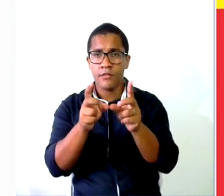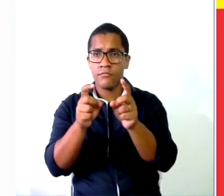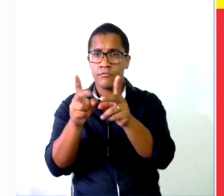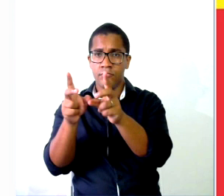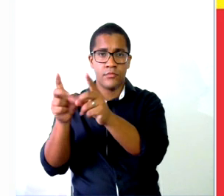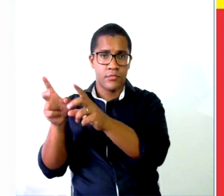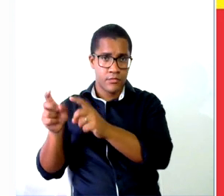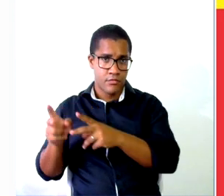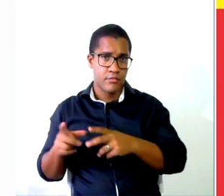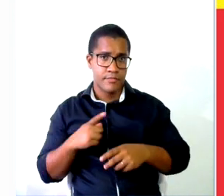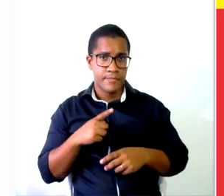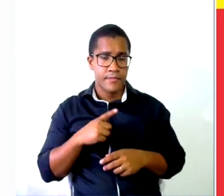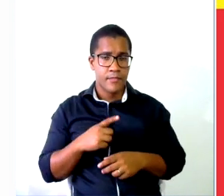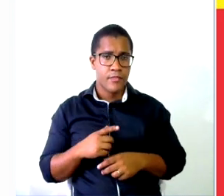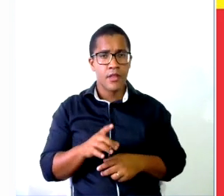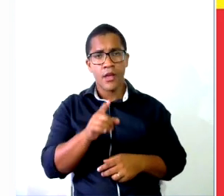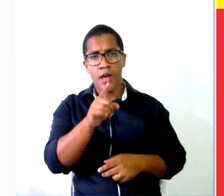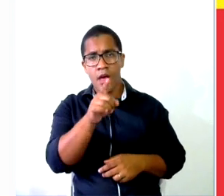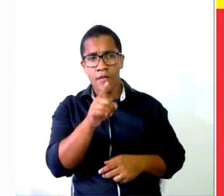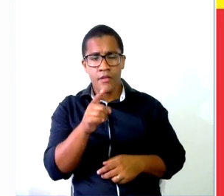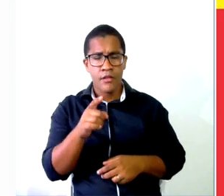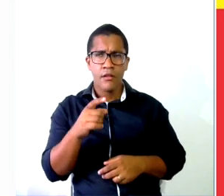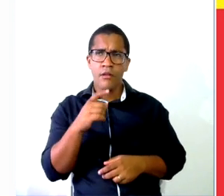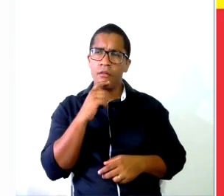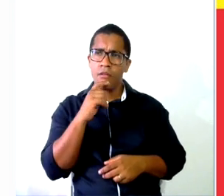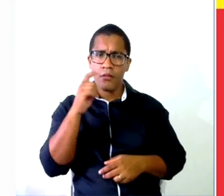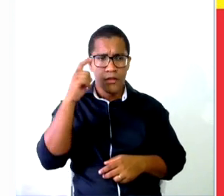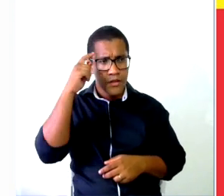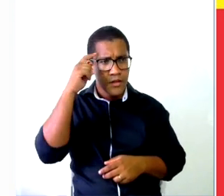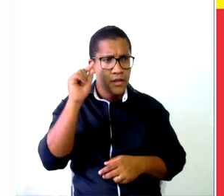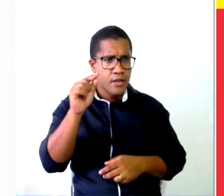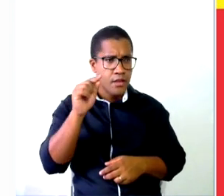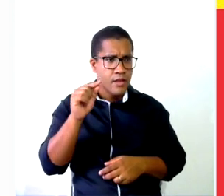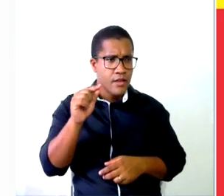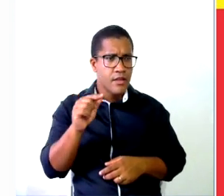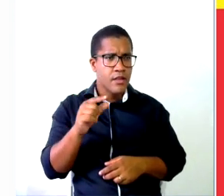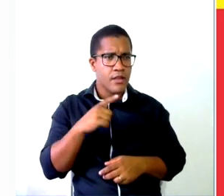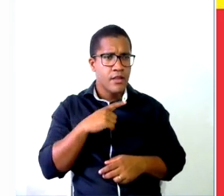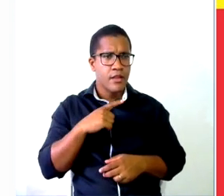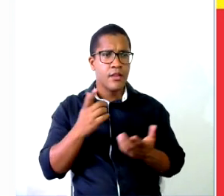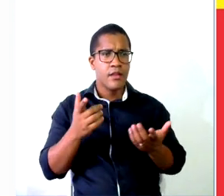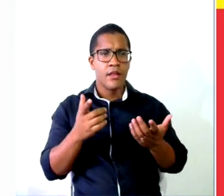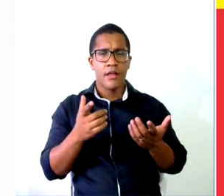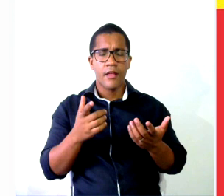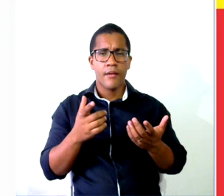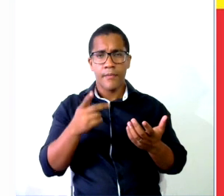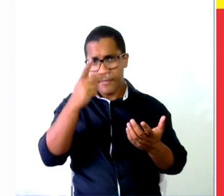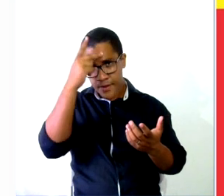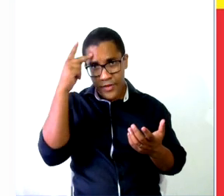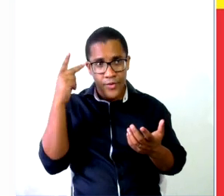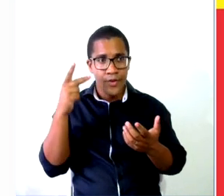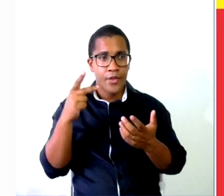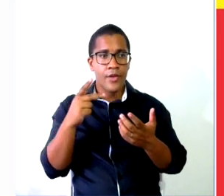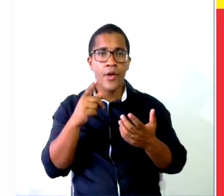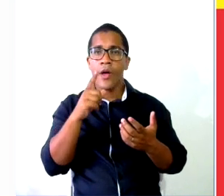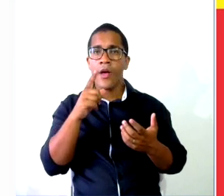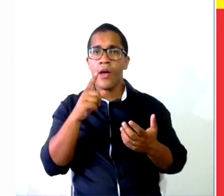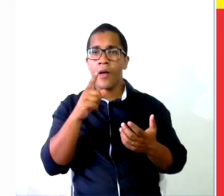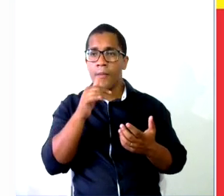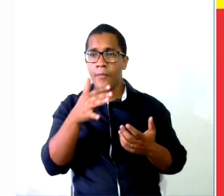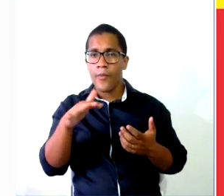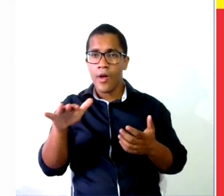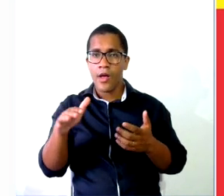isso. Aí vocês vão ter o artífice, o marinheiros, tentando o quê?